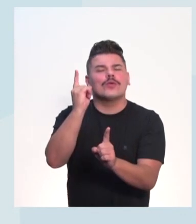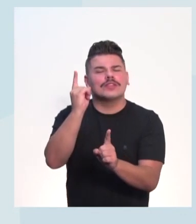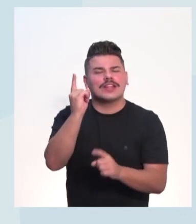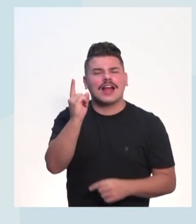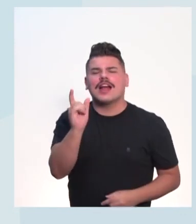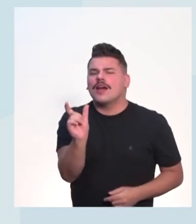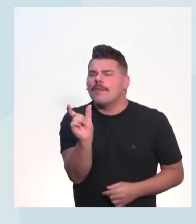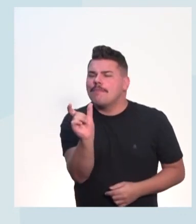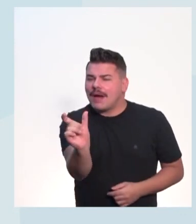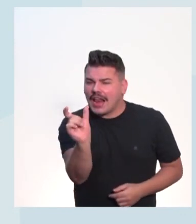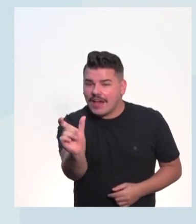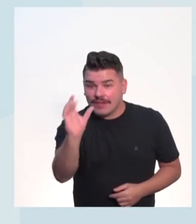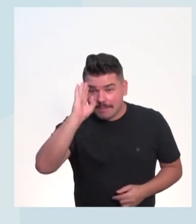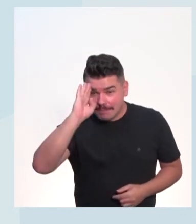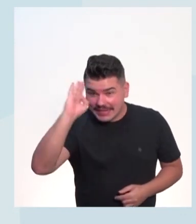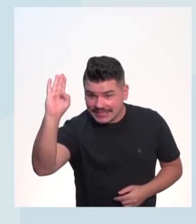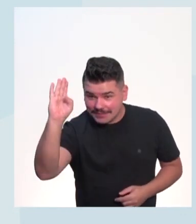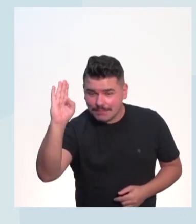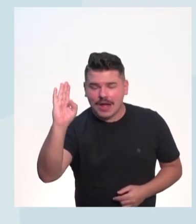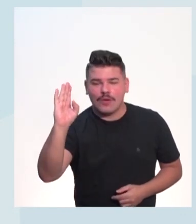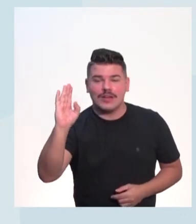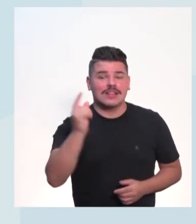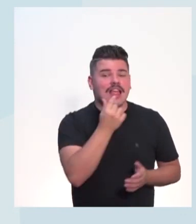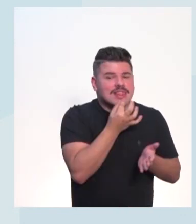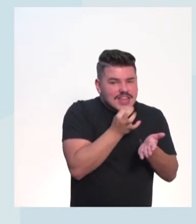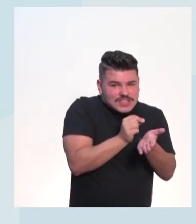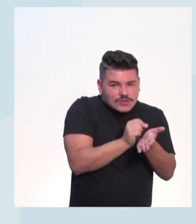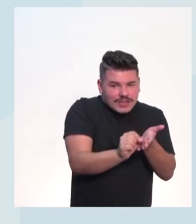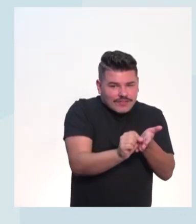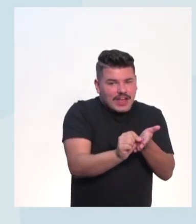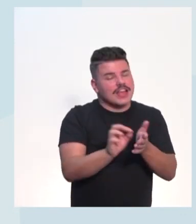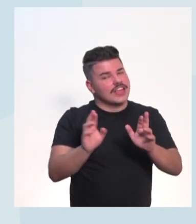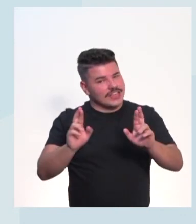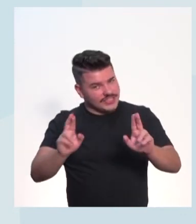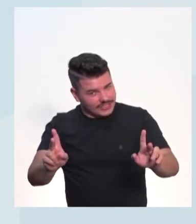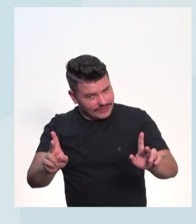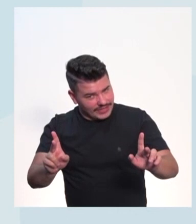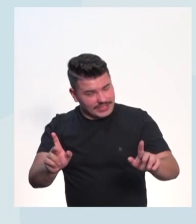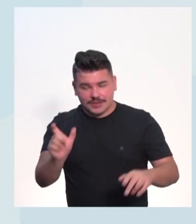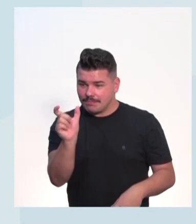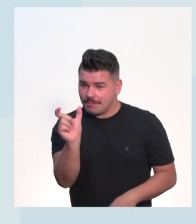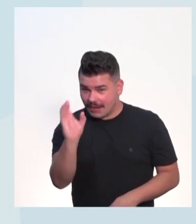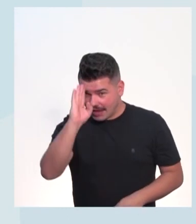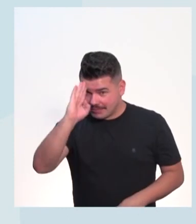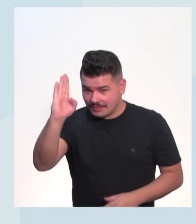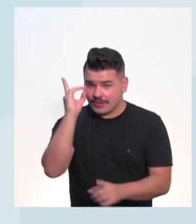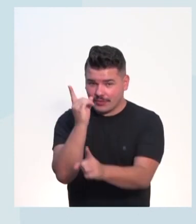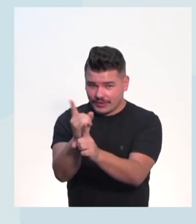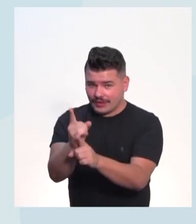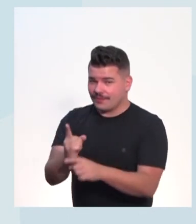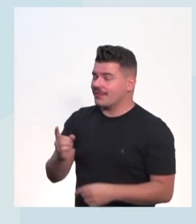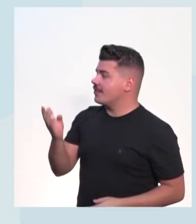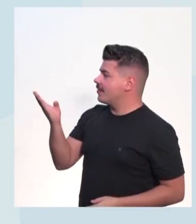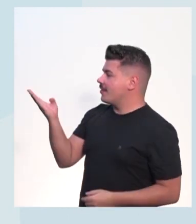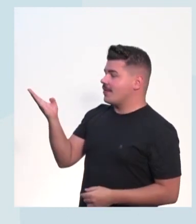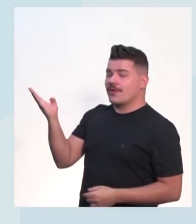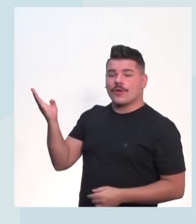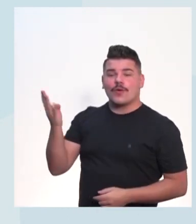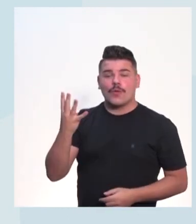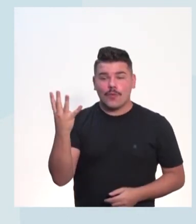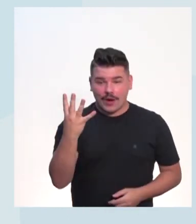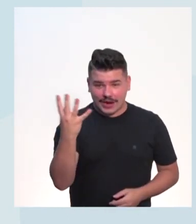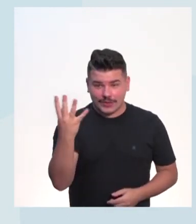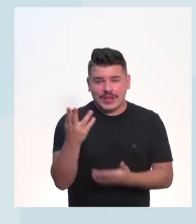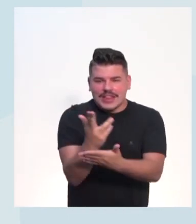palavras-chave. Não é a mesma coisa que grifar os textos. Depois a gente explica. Quarta técnica, fazer desenhos e